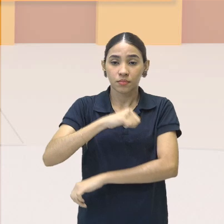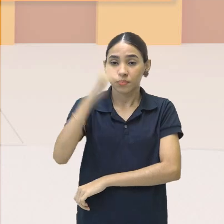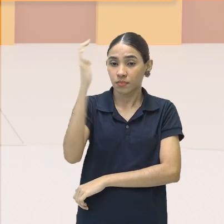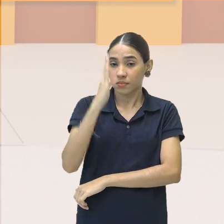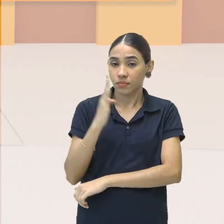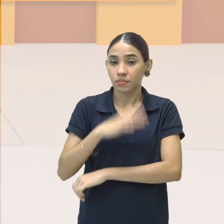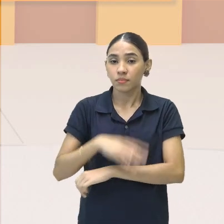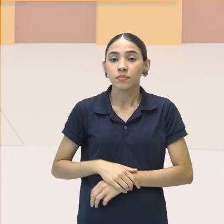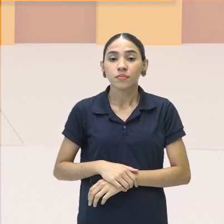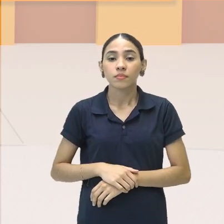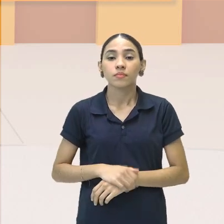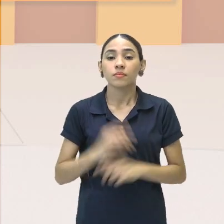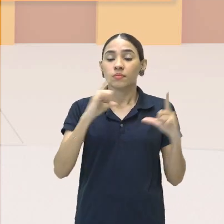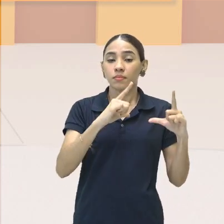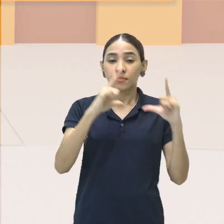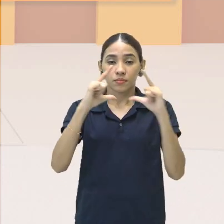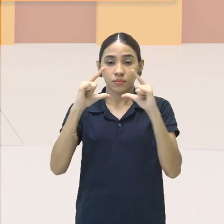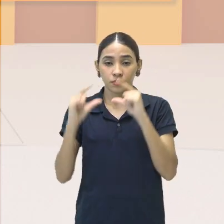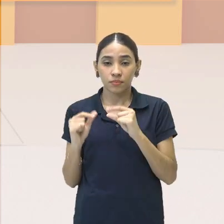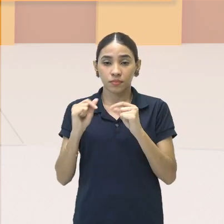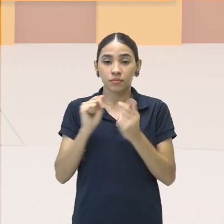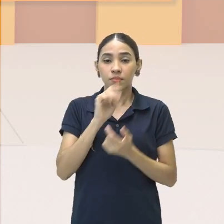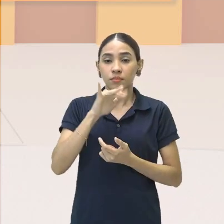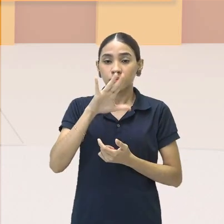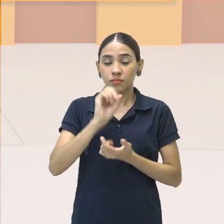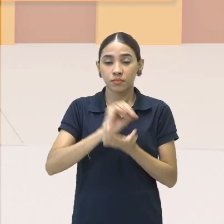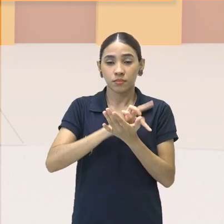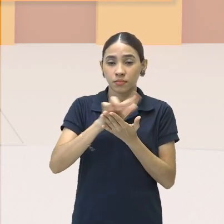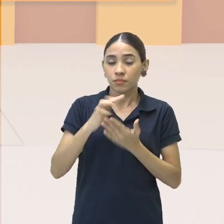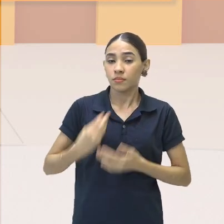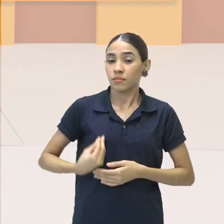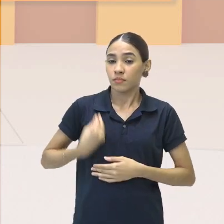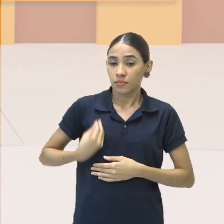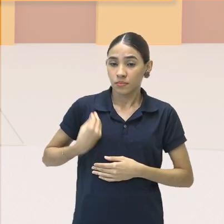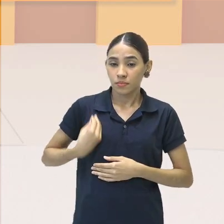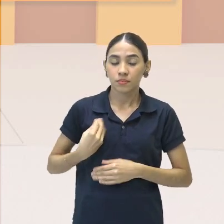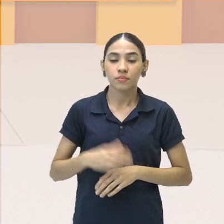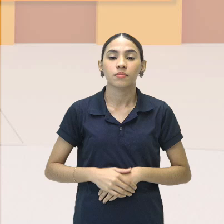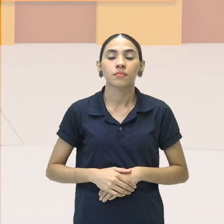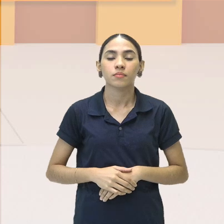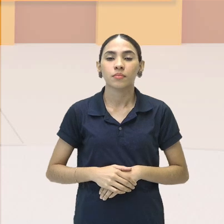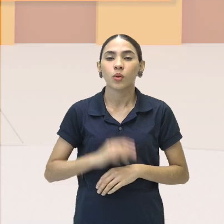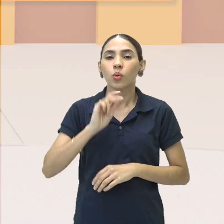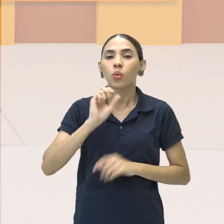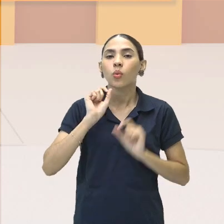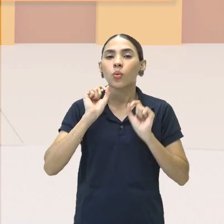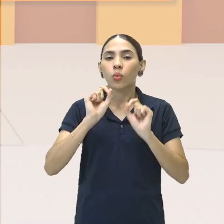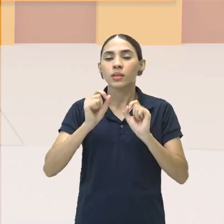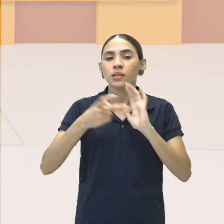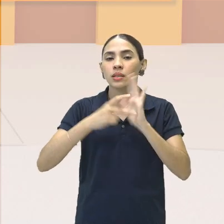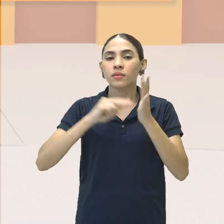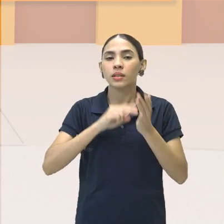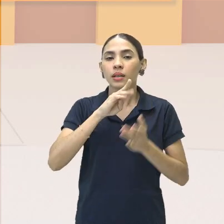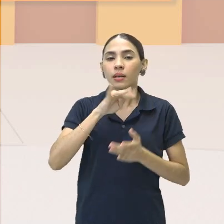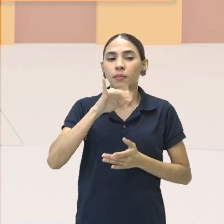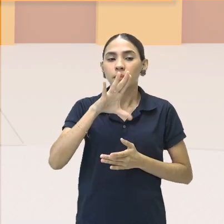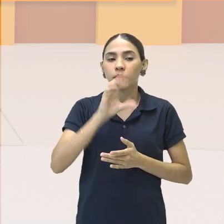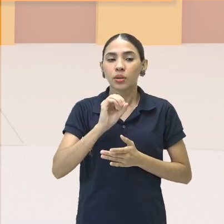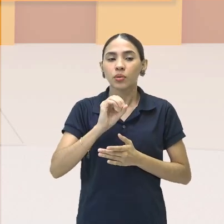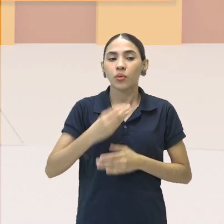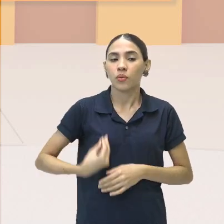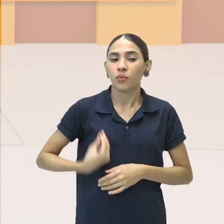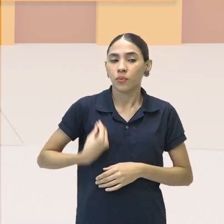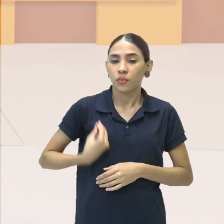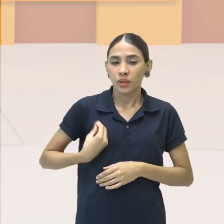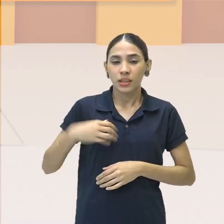Vamos verificar a redução da biodiversidade, como vocês podem ver aqui. Professor, o que é biodiversidade? É a